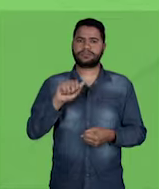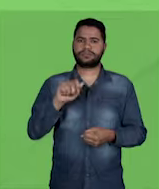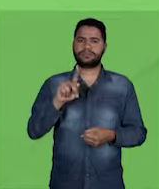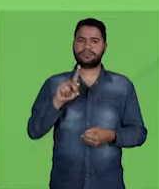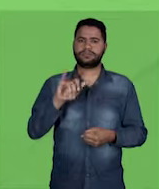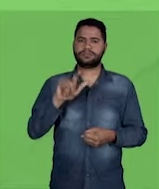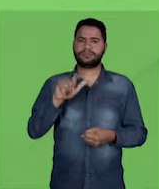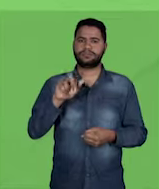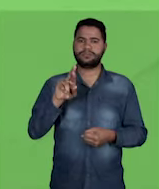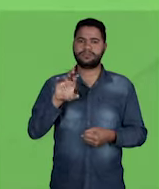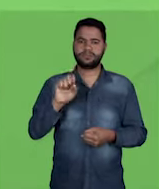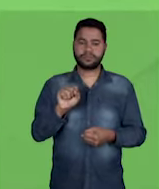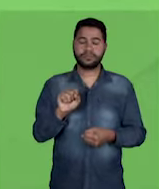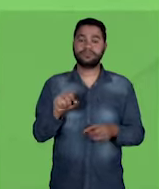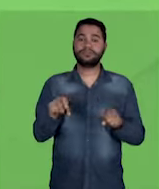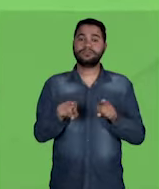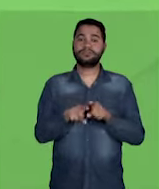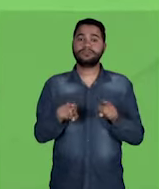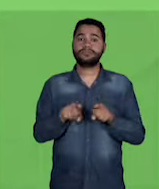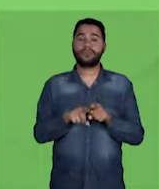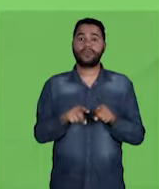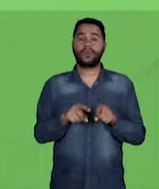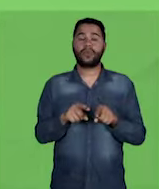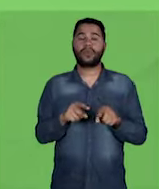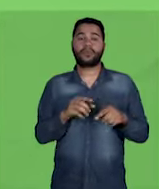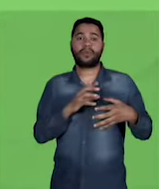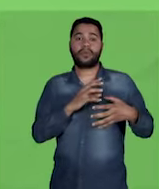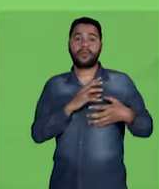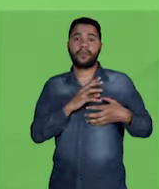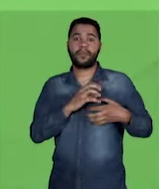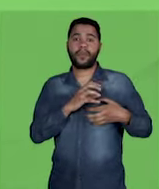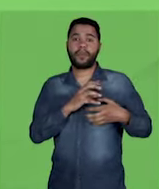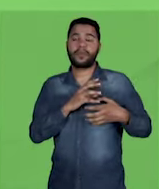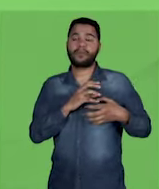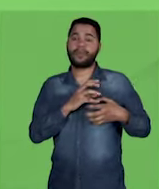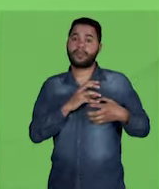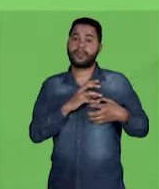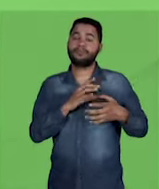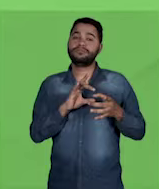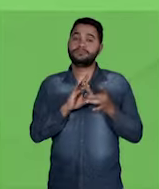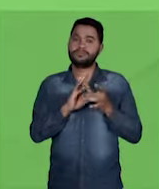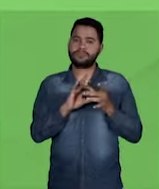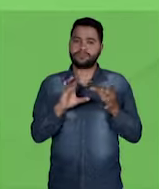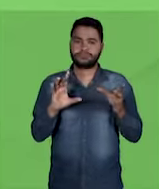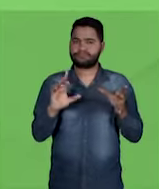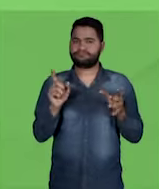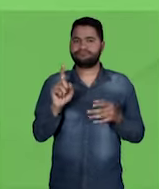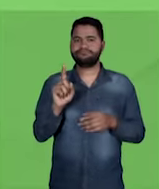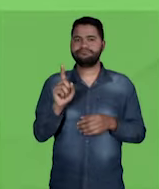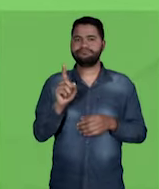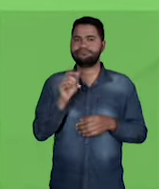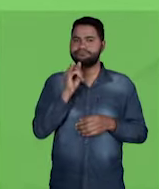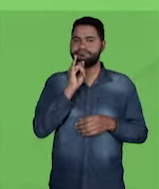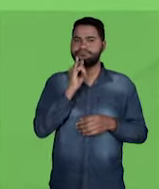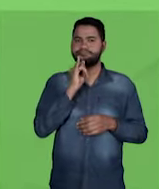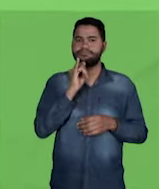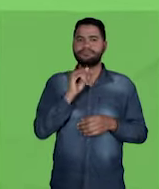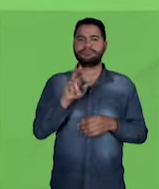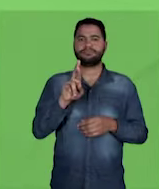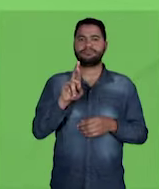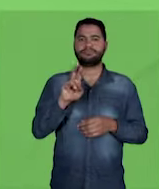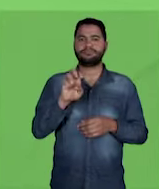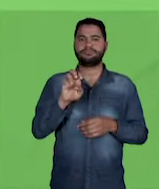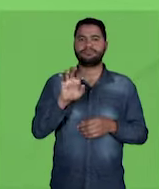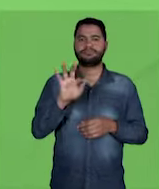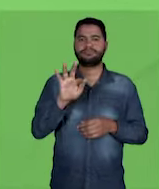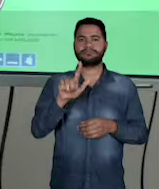além disso, as veias possuem válvulas que não permitem um refluxo sanguíneo.